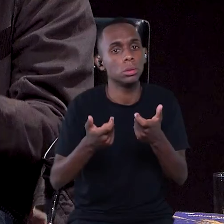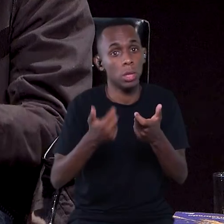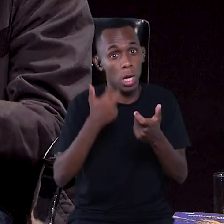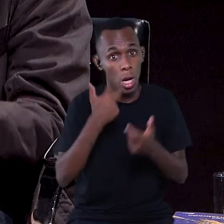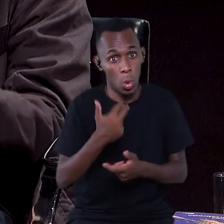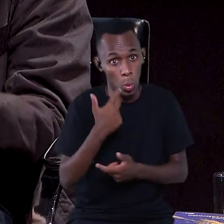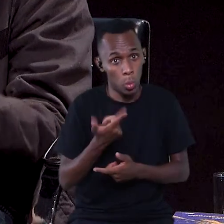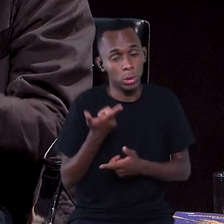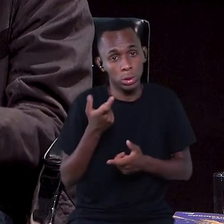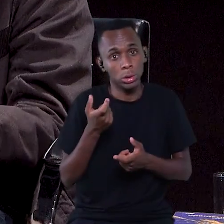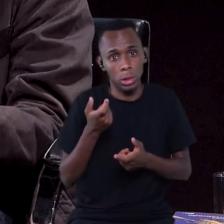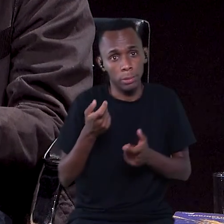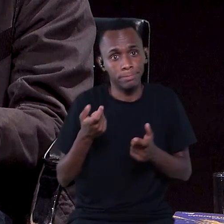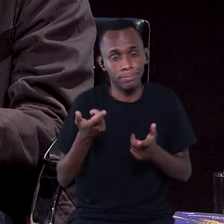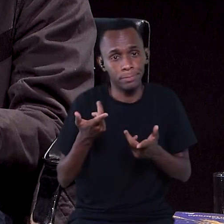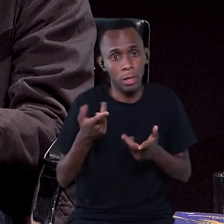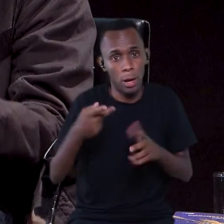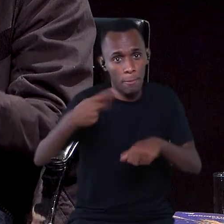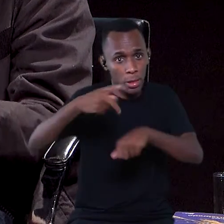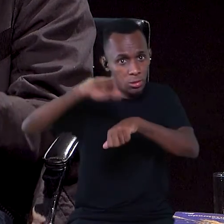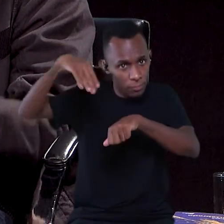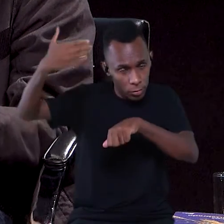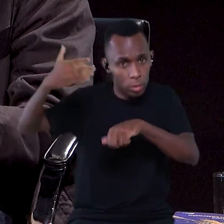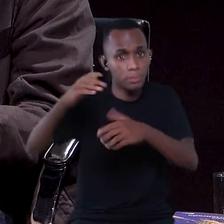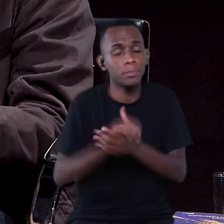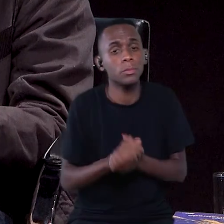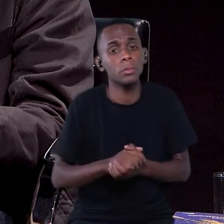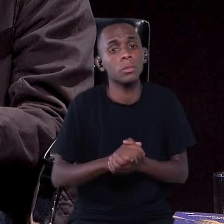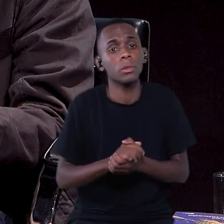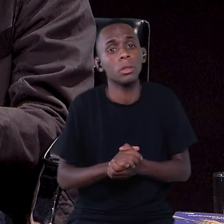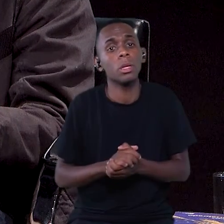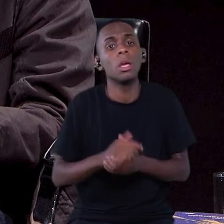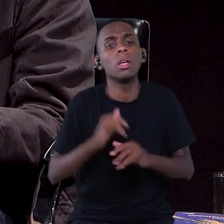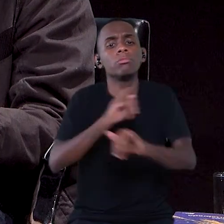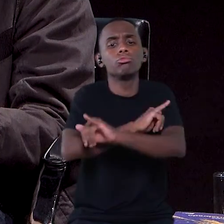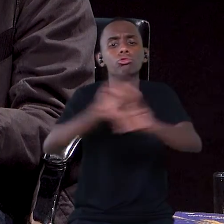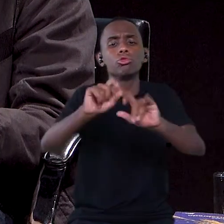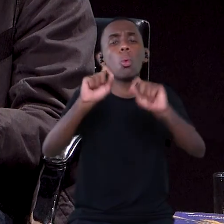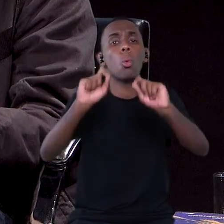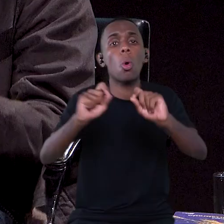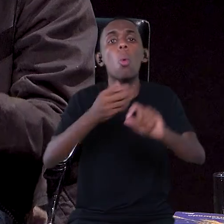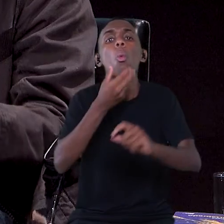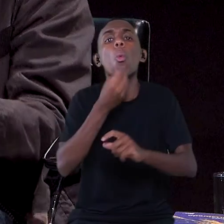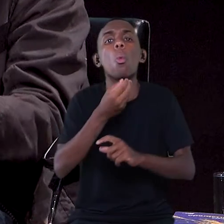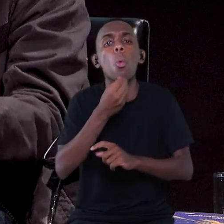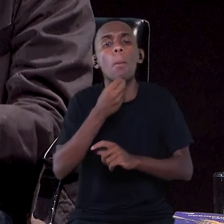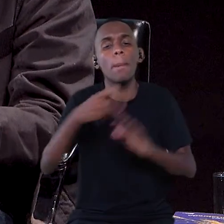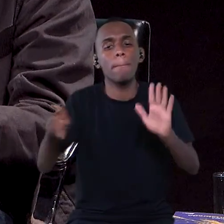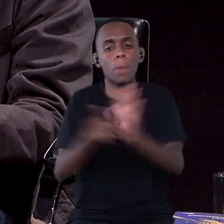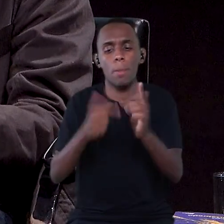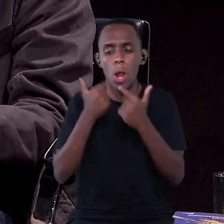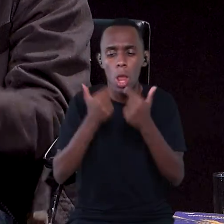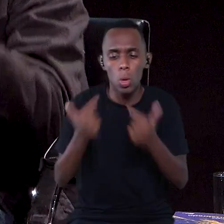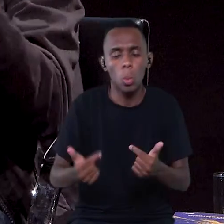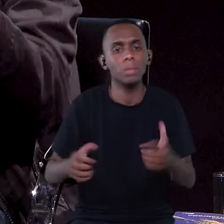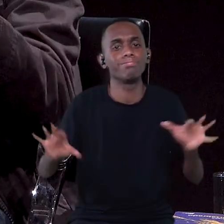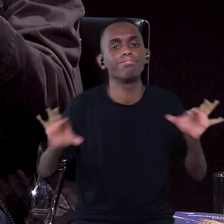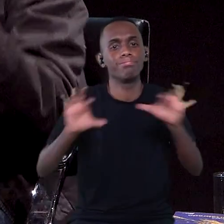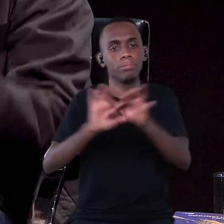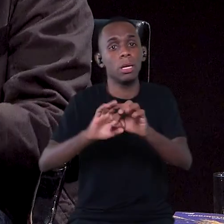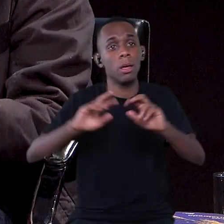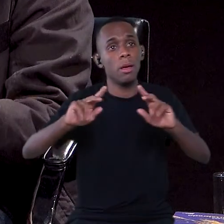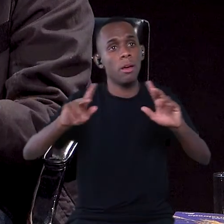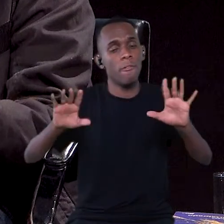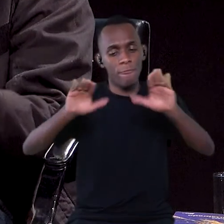linguista muito importante, um romeno, chamado Eugênio Cochério, ele dizia, né, o homem é na linguagem, né, pensando na